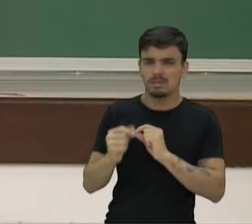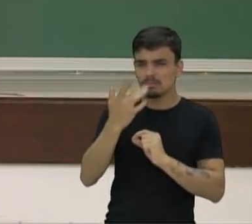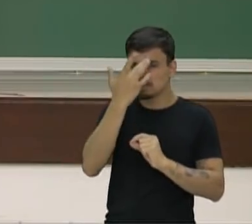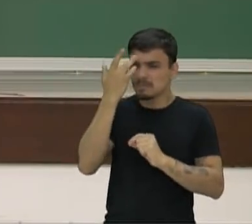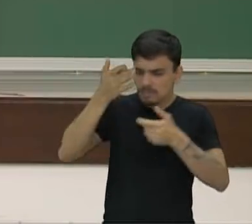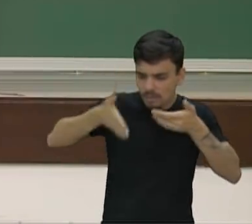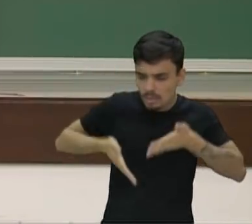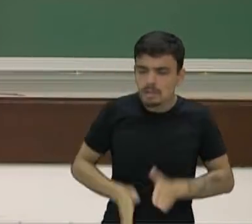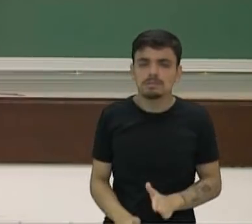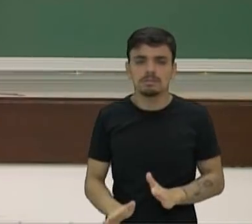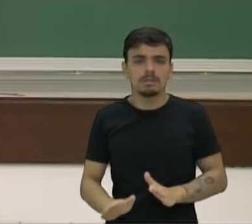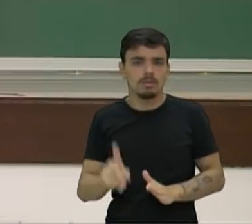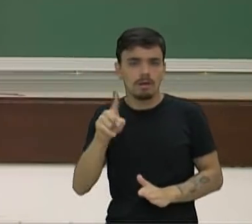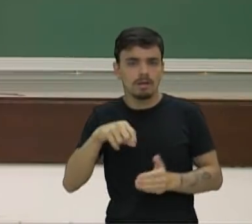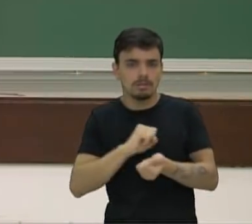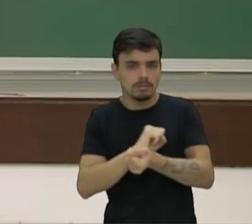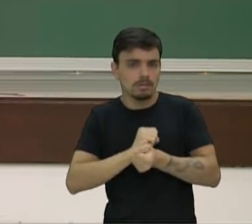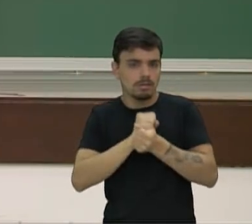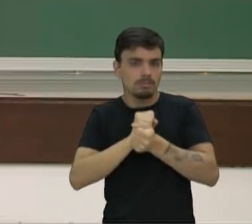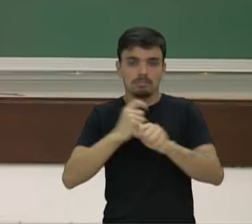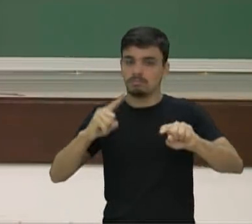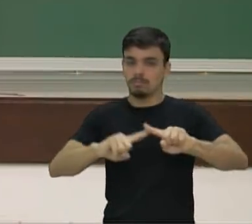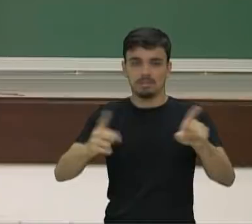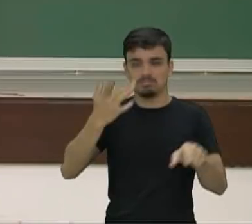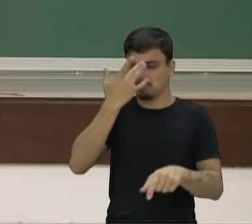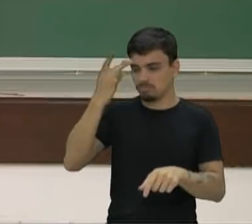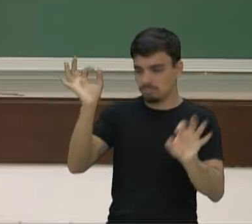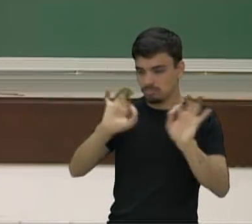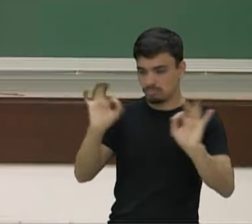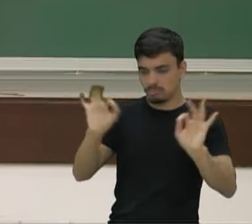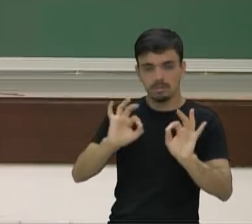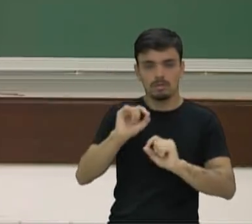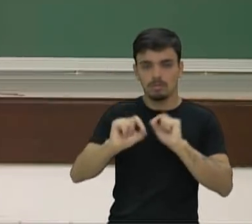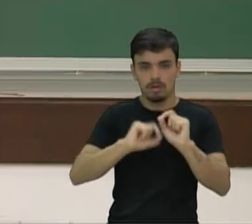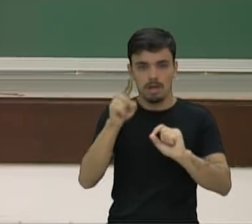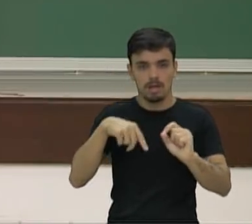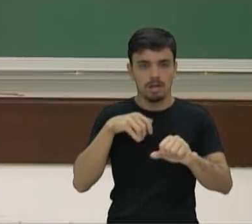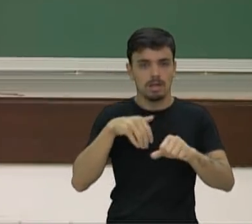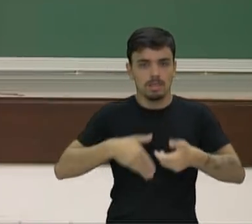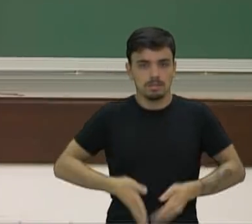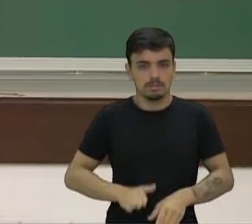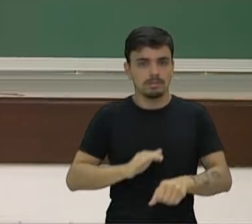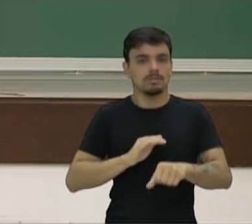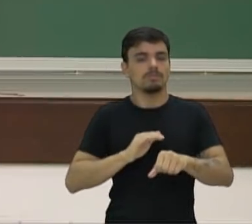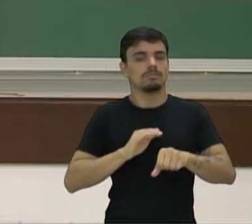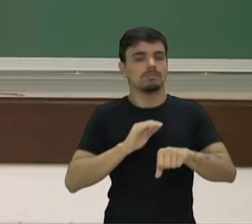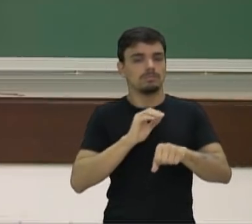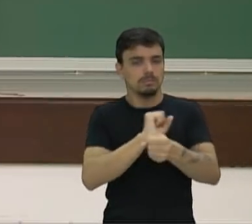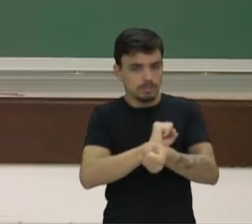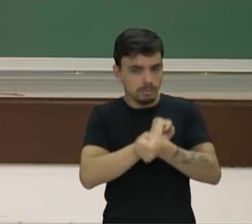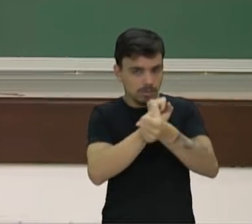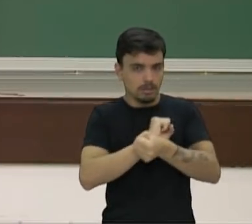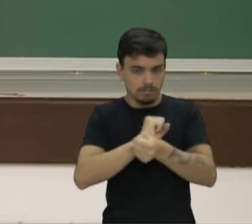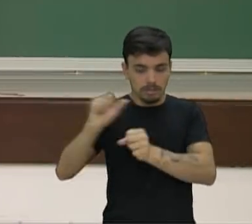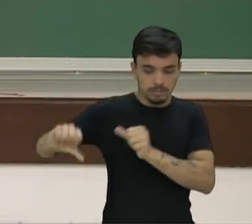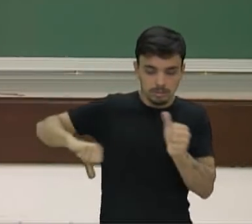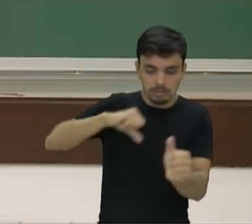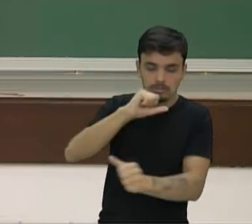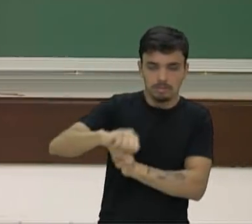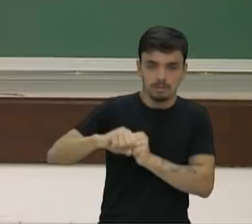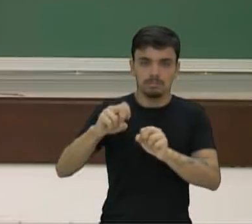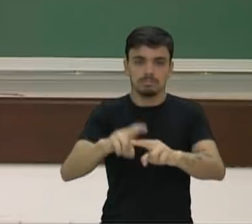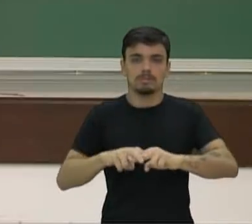sendo escravo, mas ninguém nasce escravo, se torna a condição de escrava, ou seja, ela foi colocada